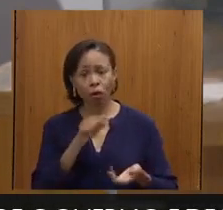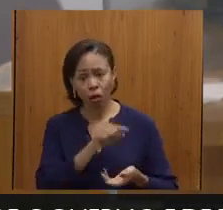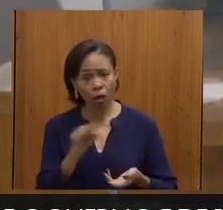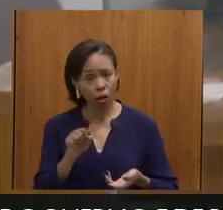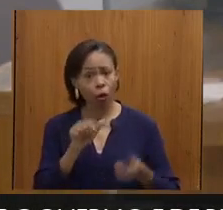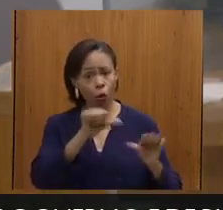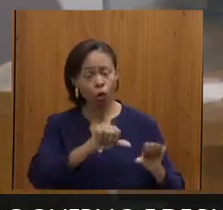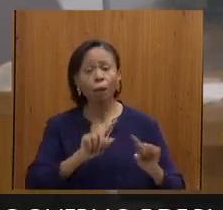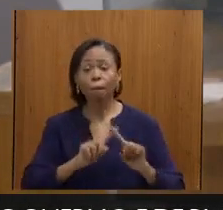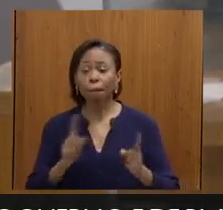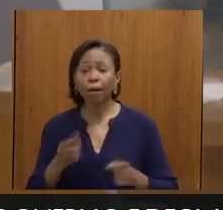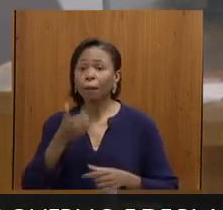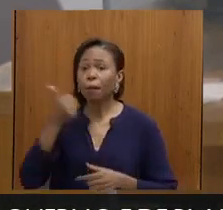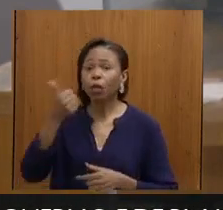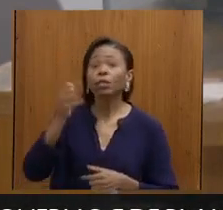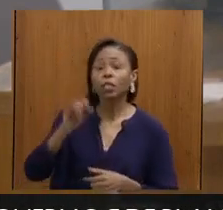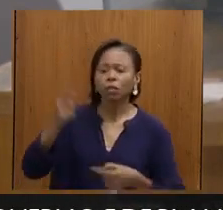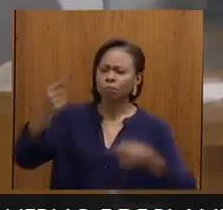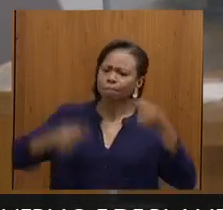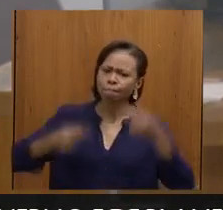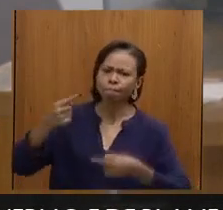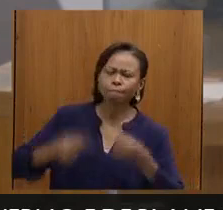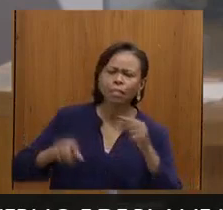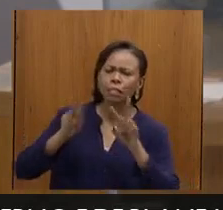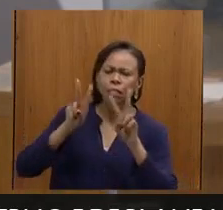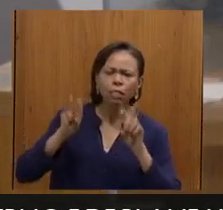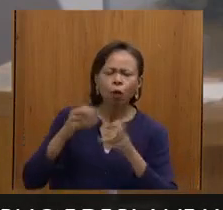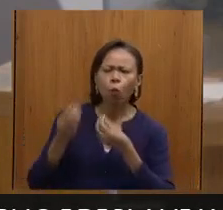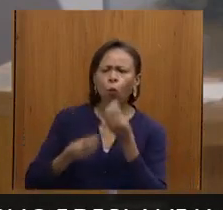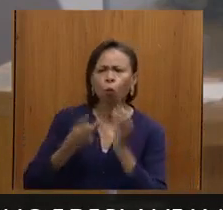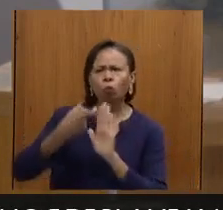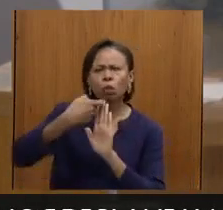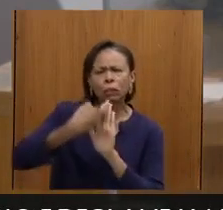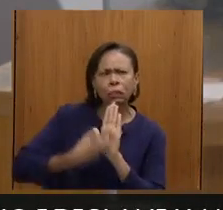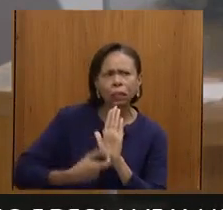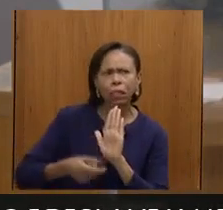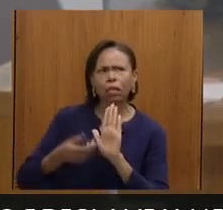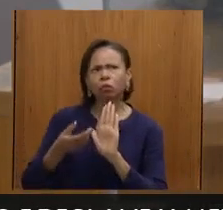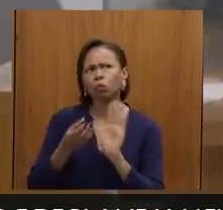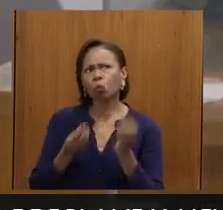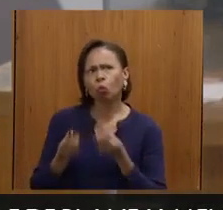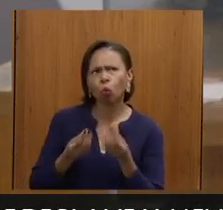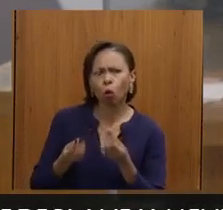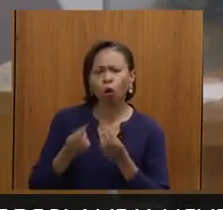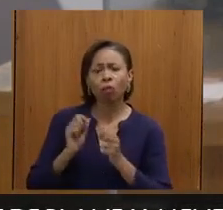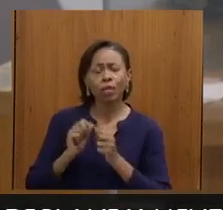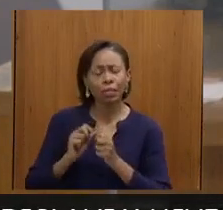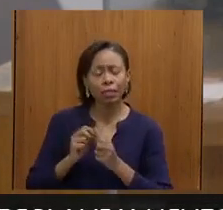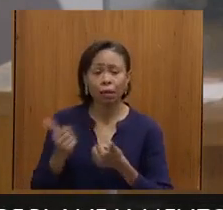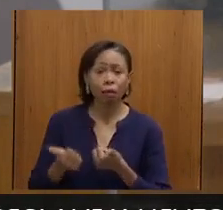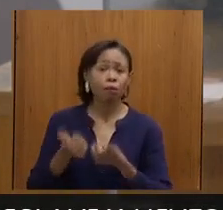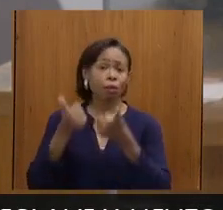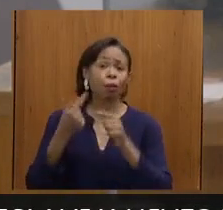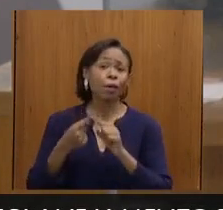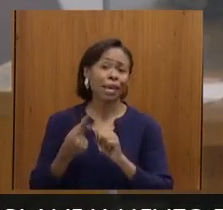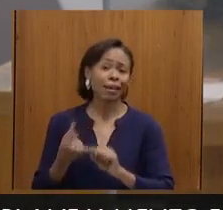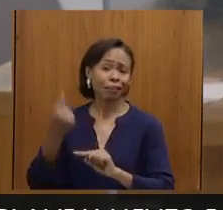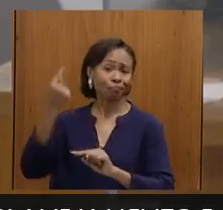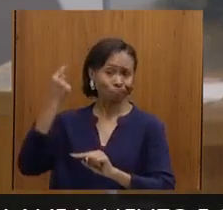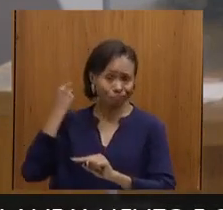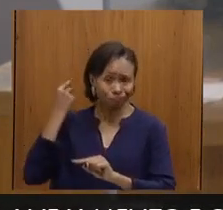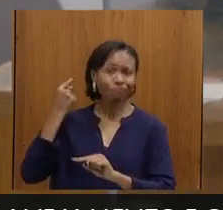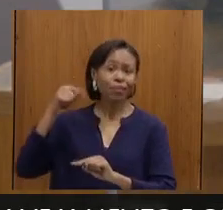proveitoso para todos nós se discutíssemos efetivamente a construção do melhor texto, dado que aquela era a realidade do nosso Estado, não havia